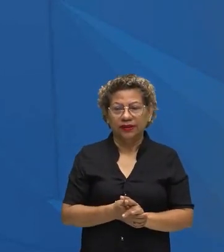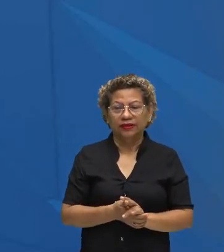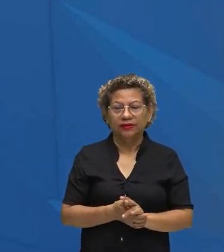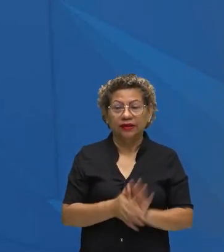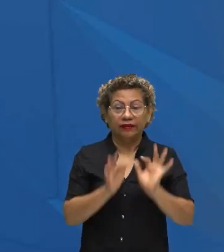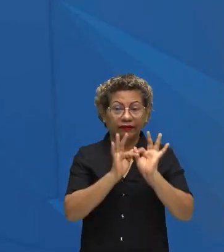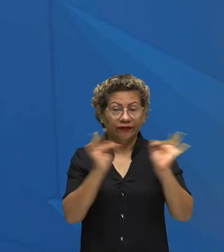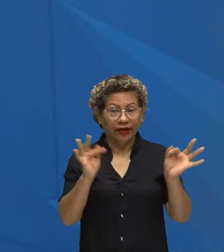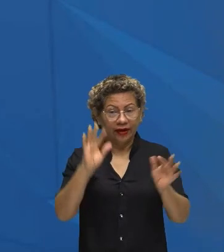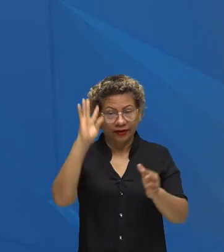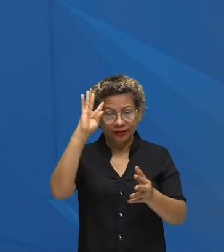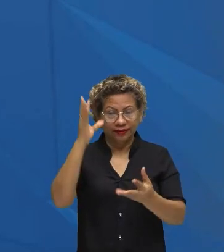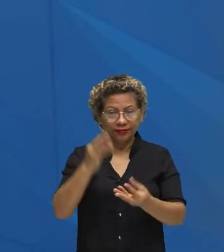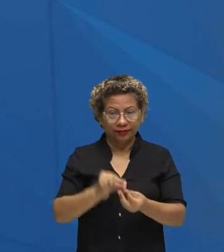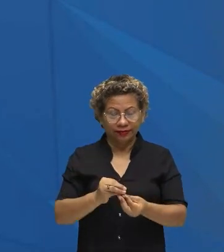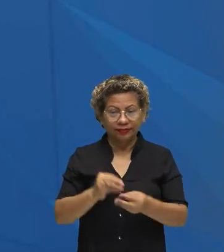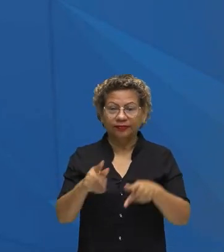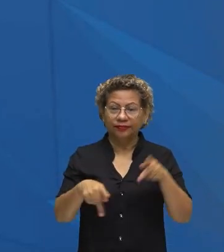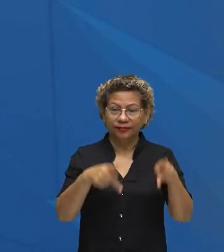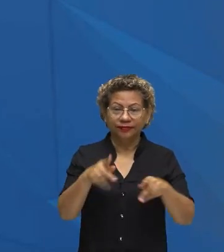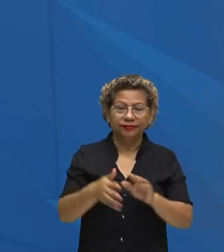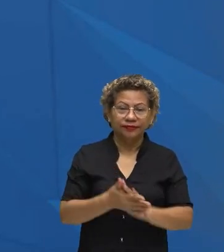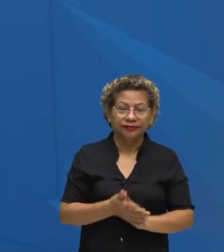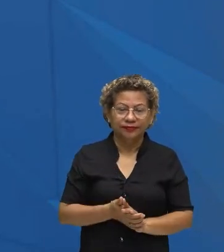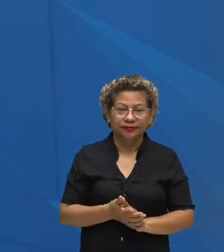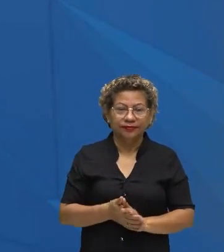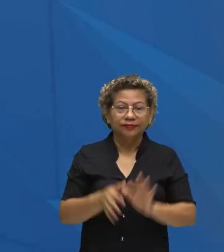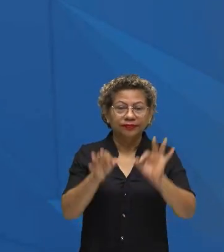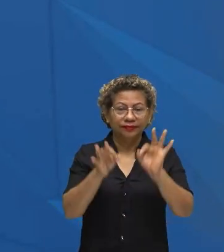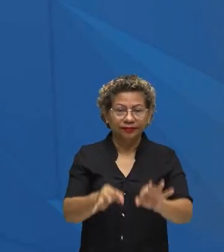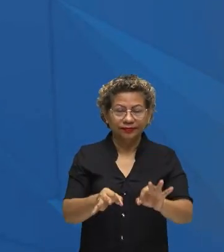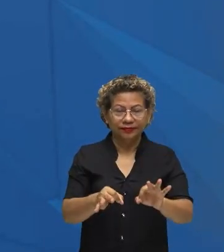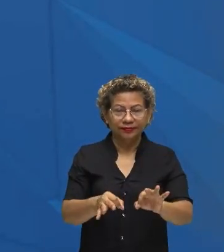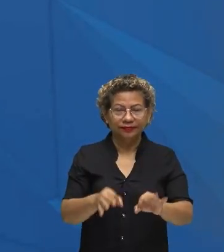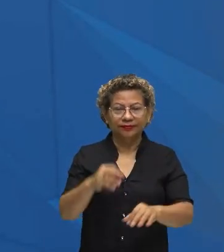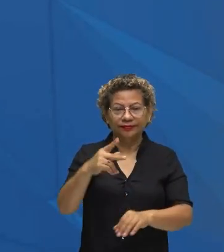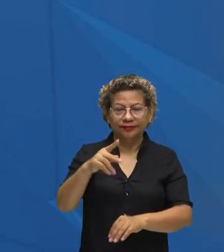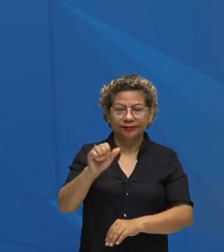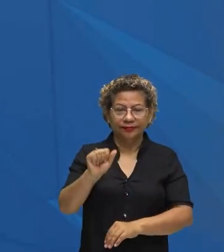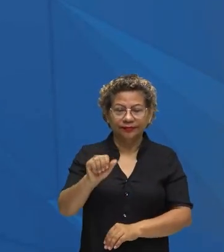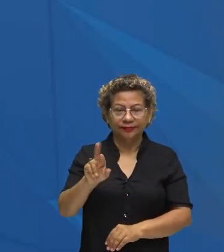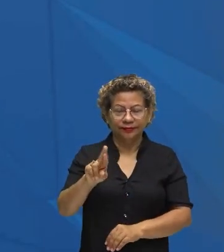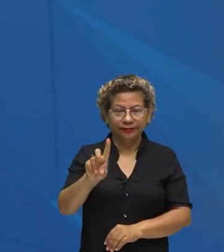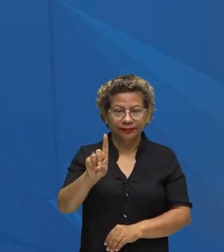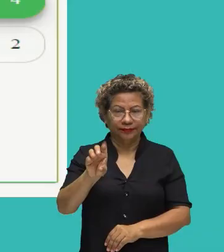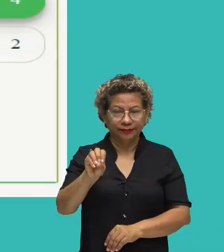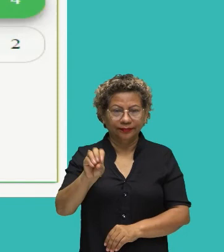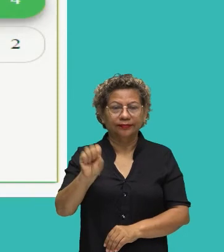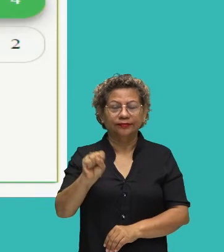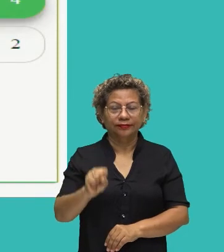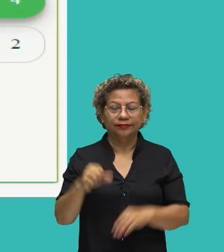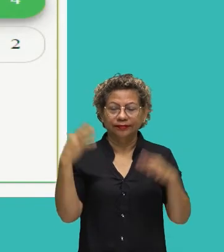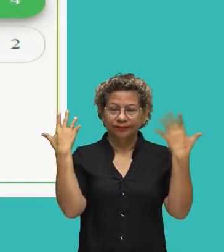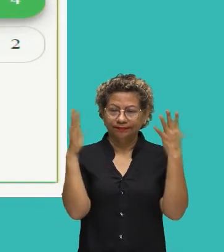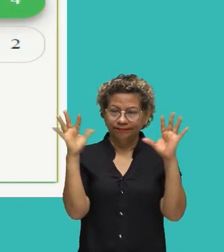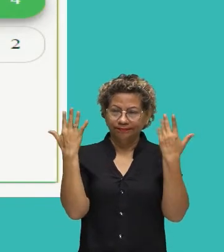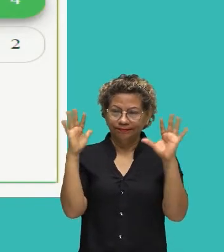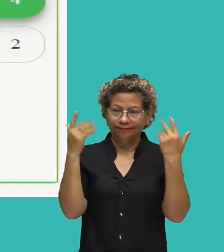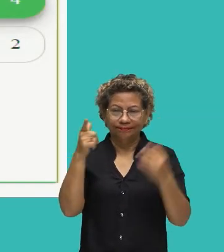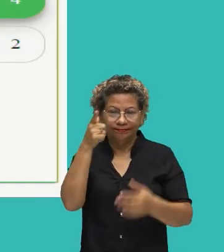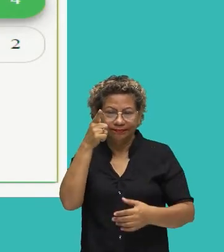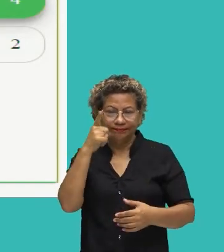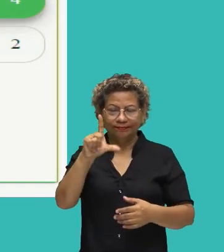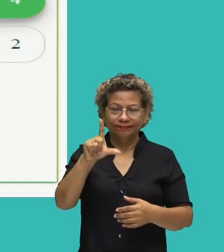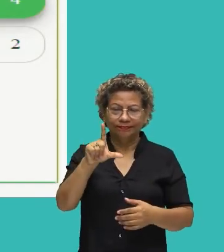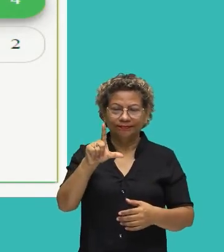popular? E a nossa resposta correta é, olha só, pardos, isso mesmo. Parabéns aí a todo